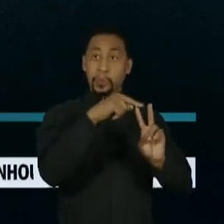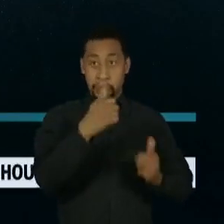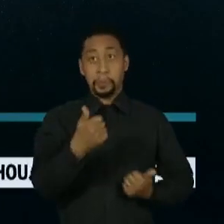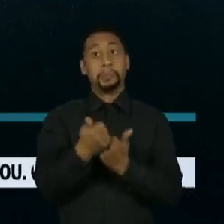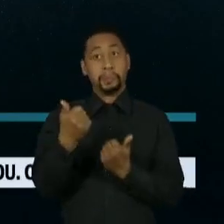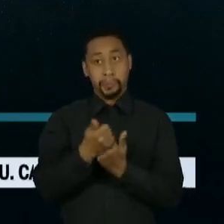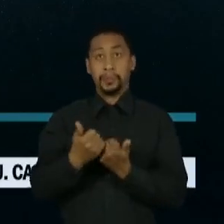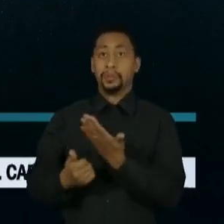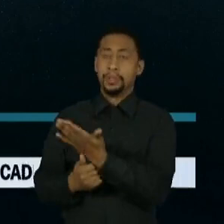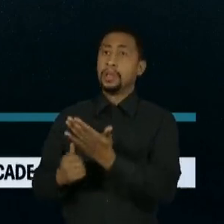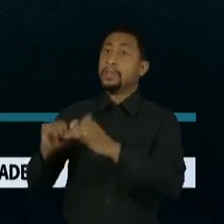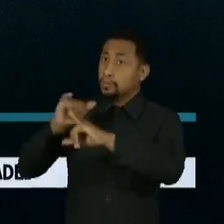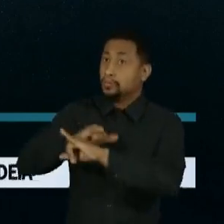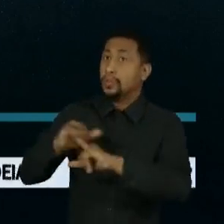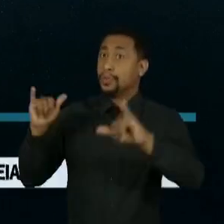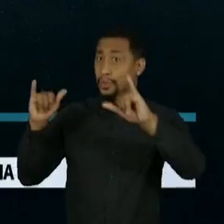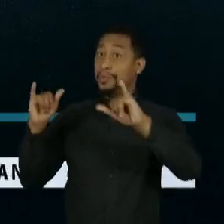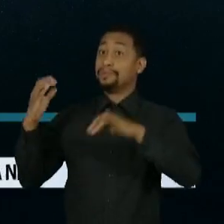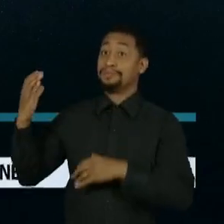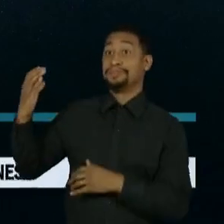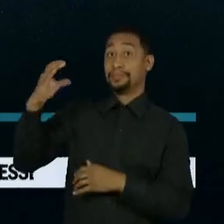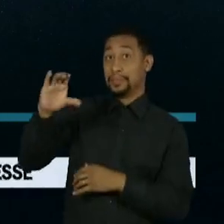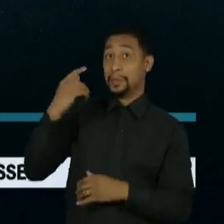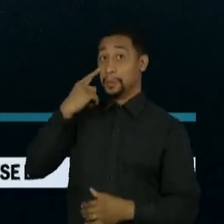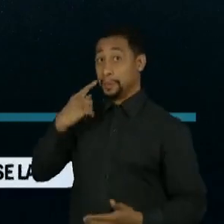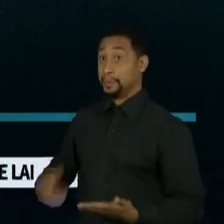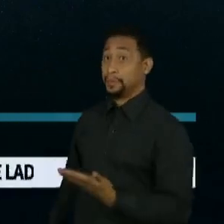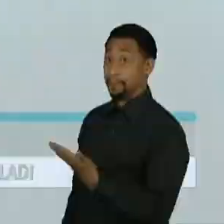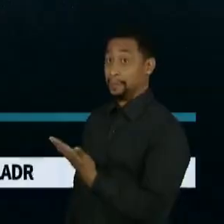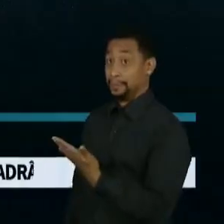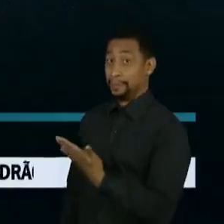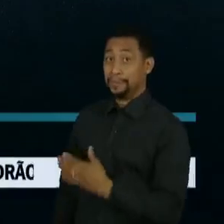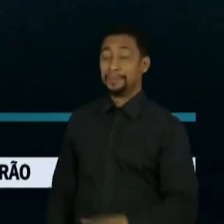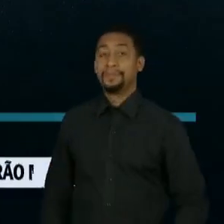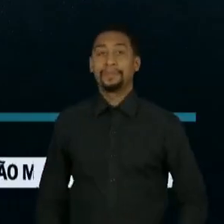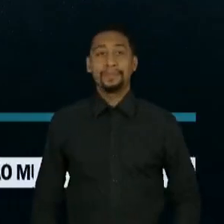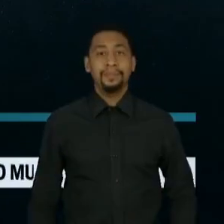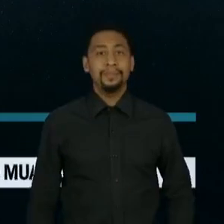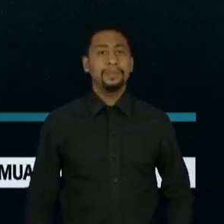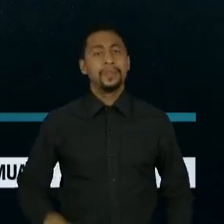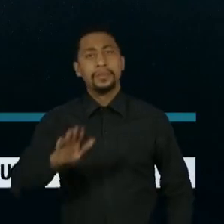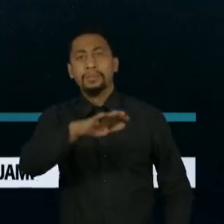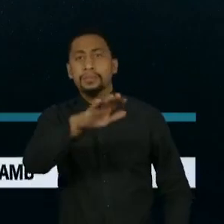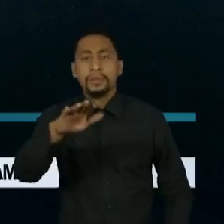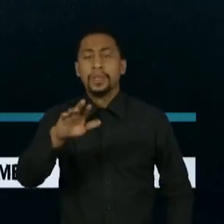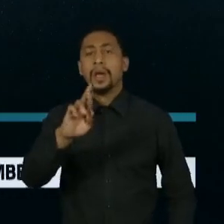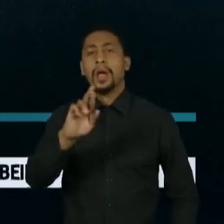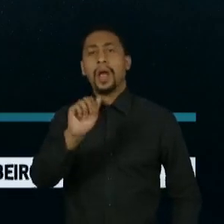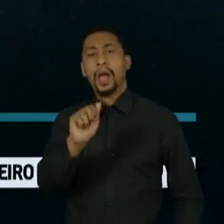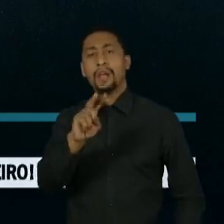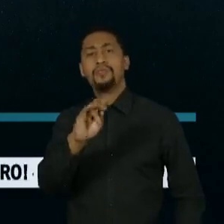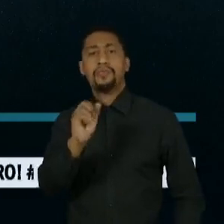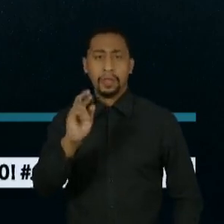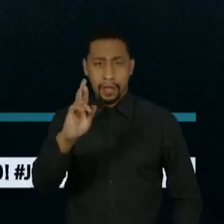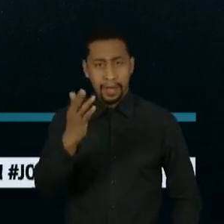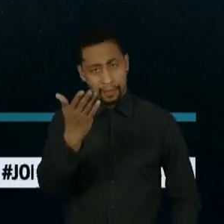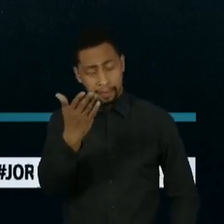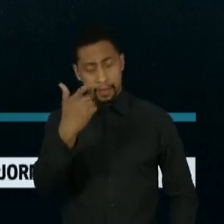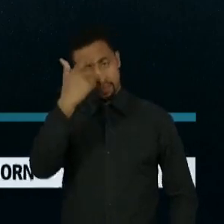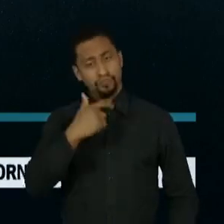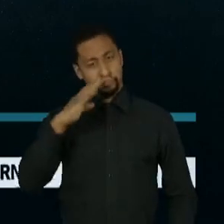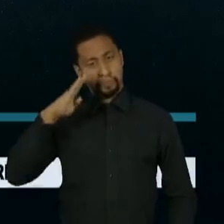inclusive, divulgaram uma mensagem do brasileiro antes das primárias. Olá, prezado Javier Milei, Jair